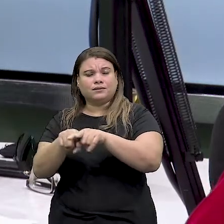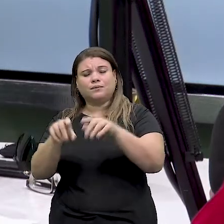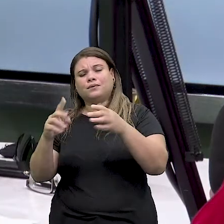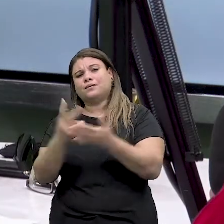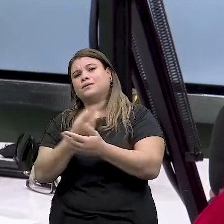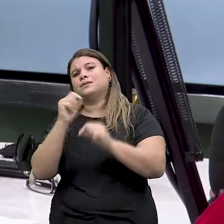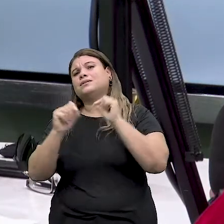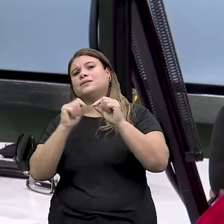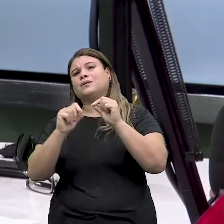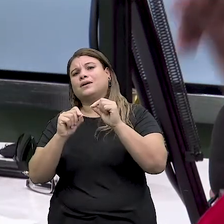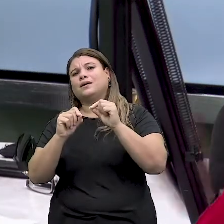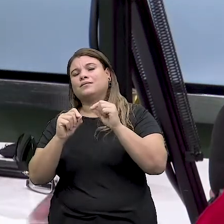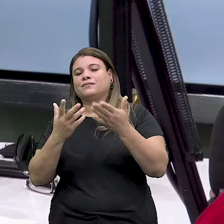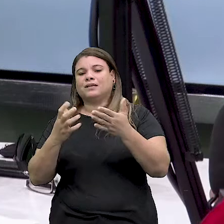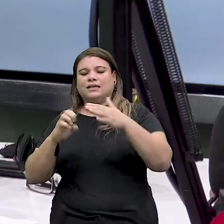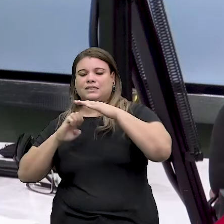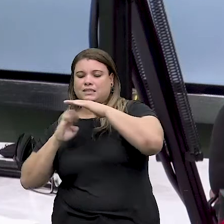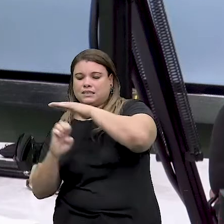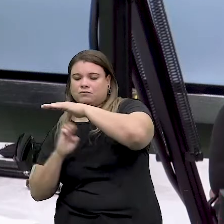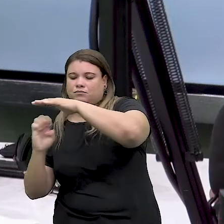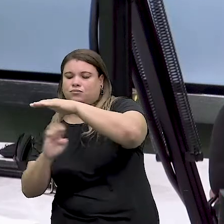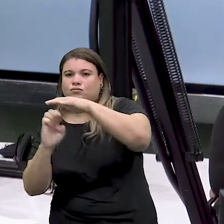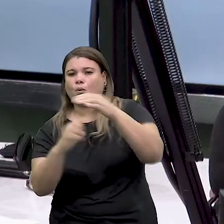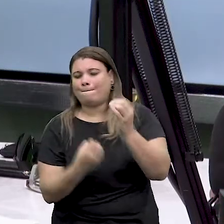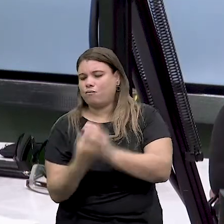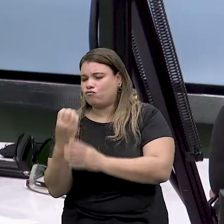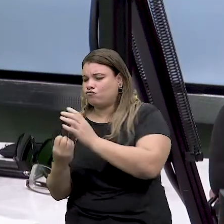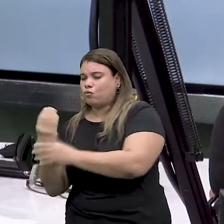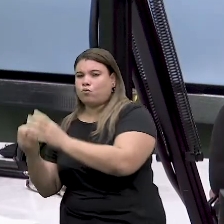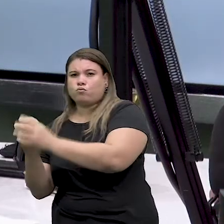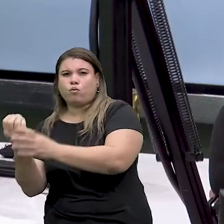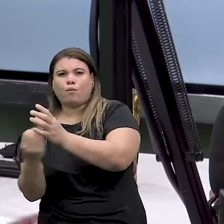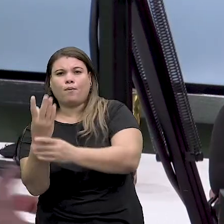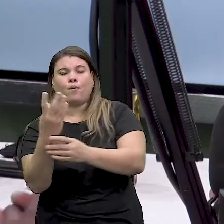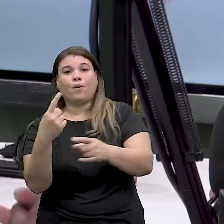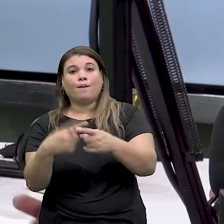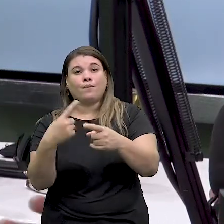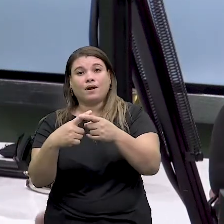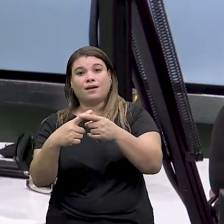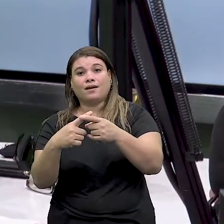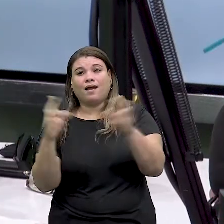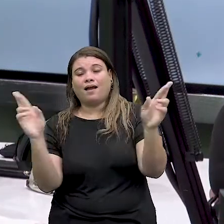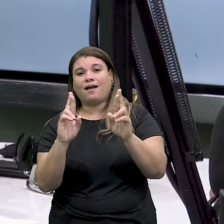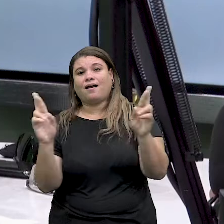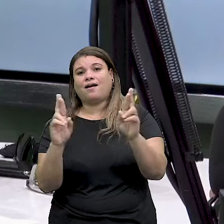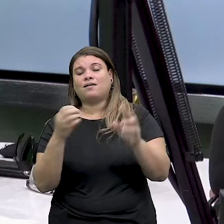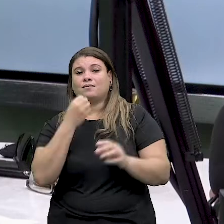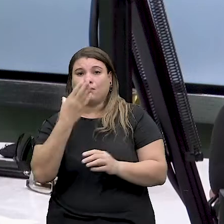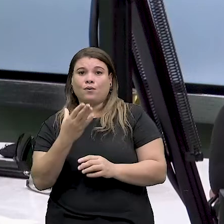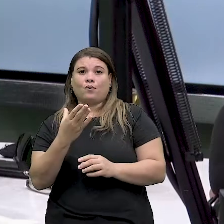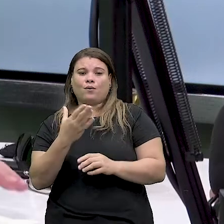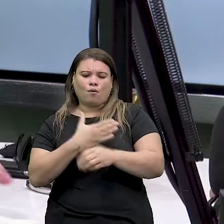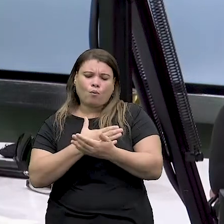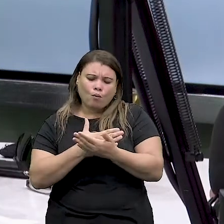um país, a empresa cresce aqui dentro. Só que ela começa a ficar tão grande que ela começa a jogar a parte das